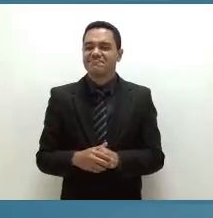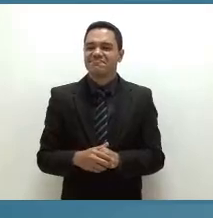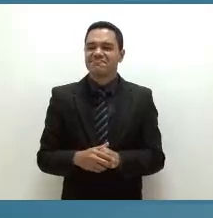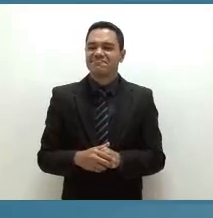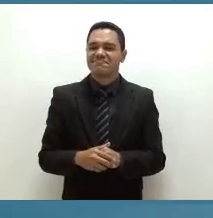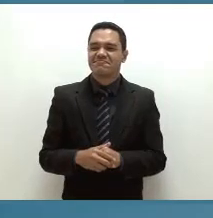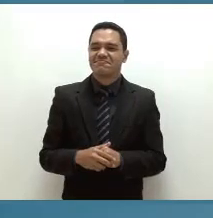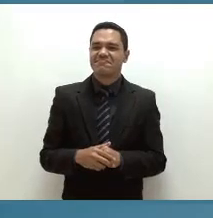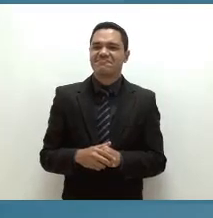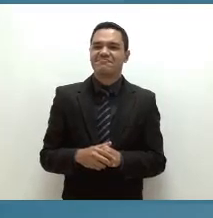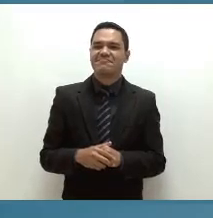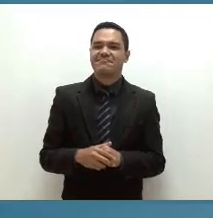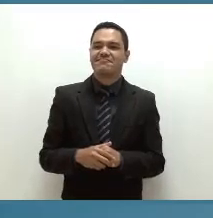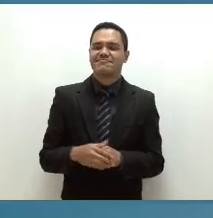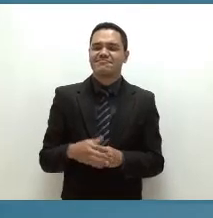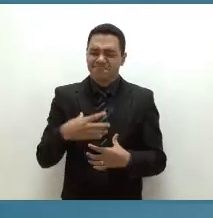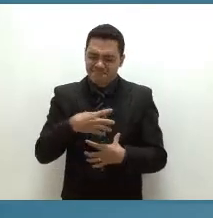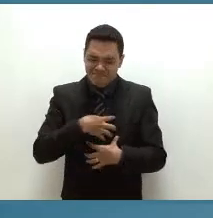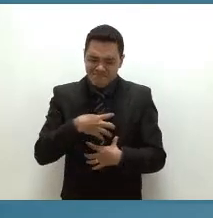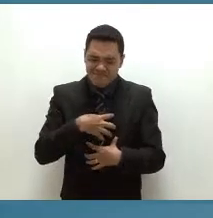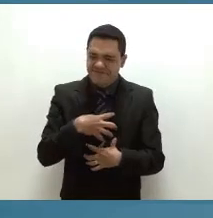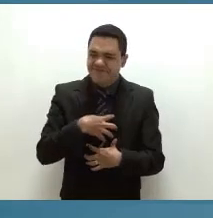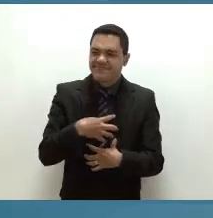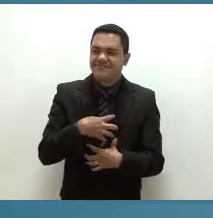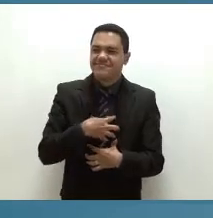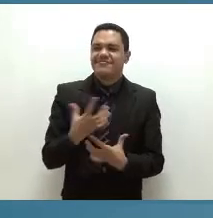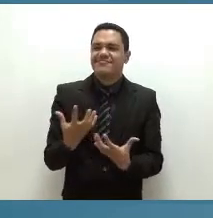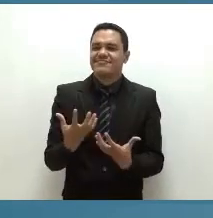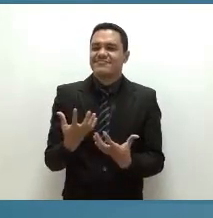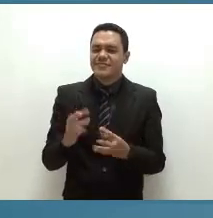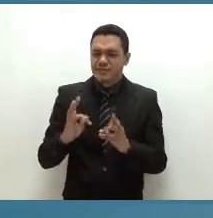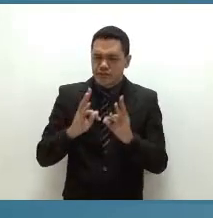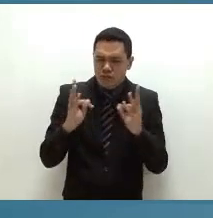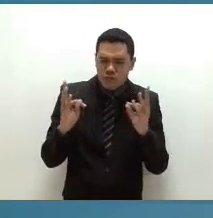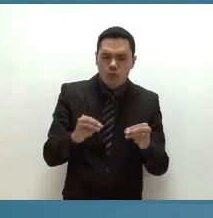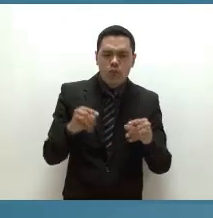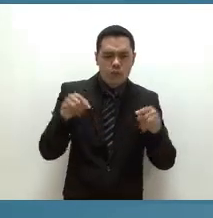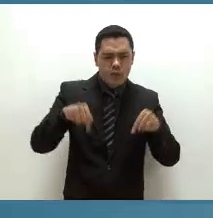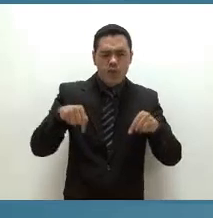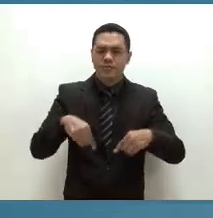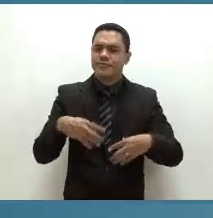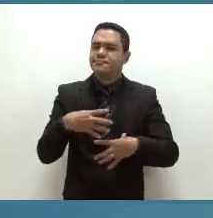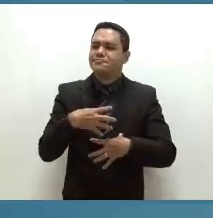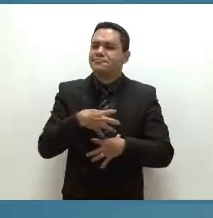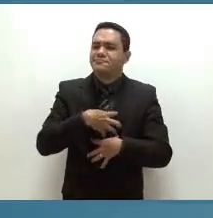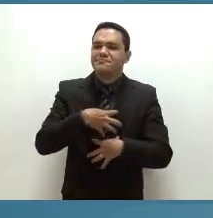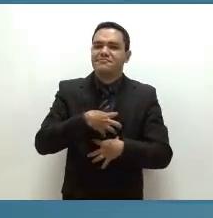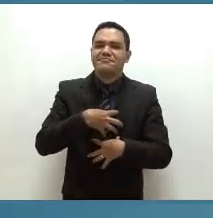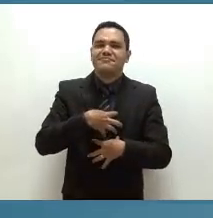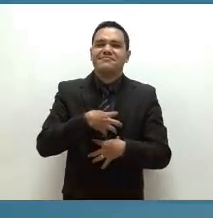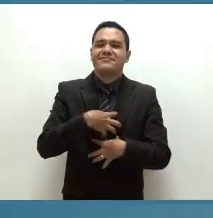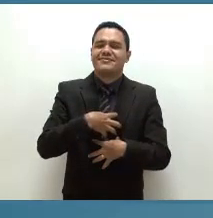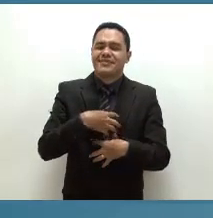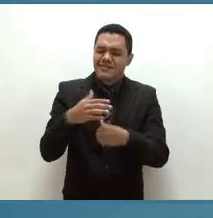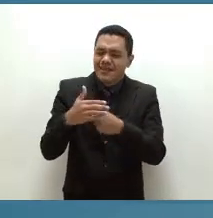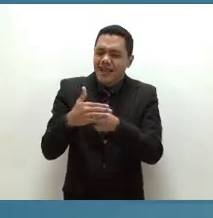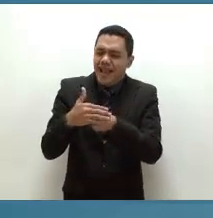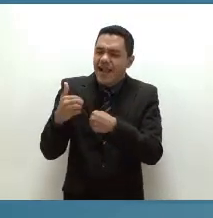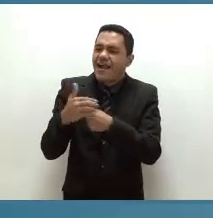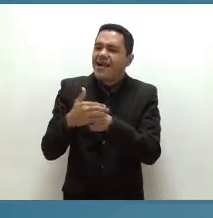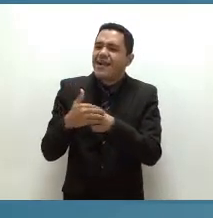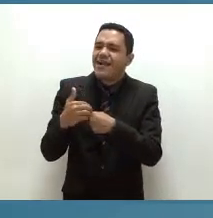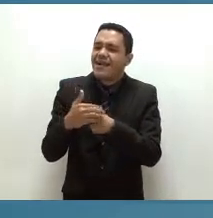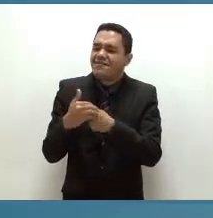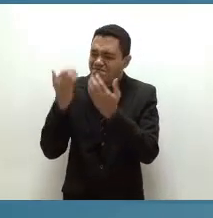temos um sentimento, todos e todas aqui, de muito carinho por